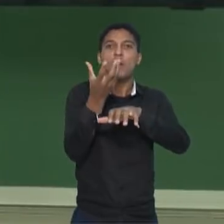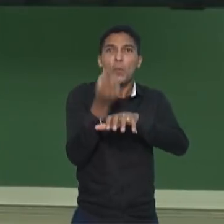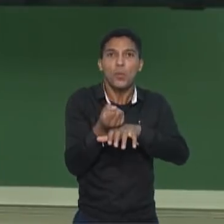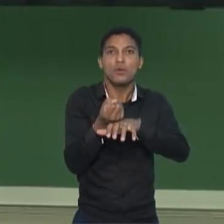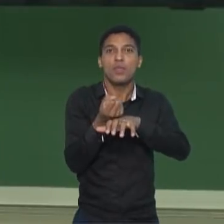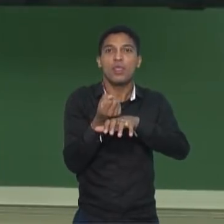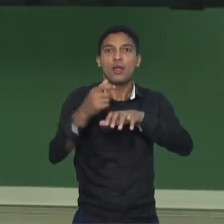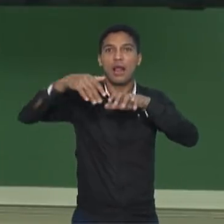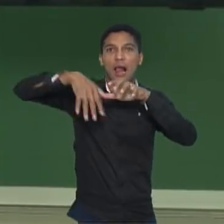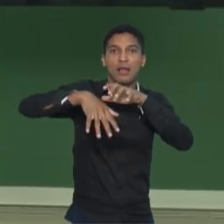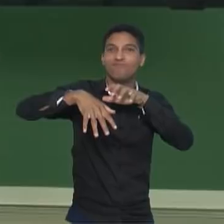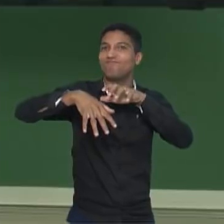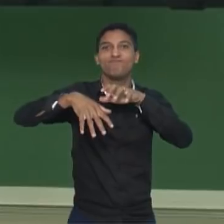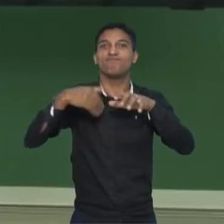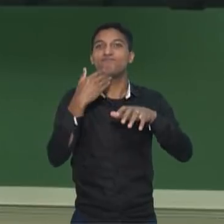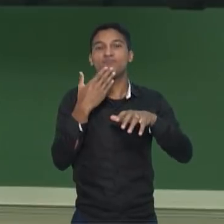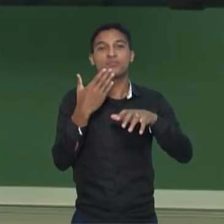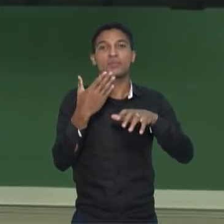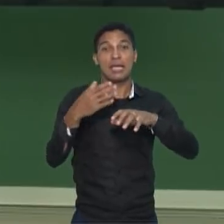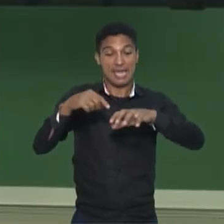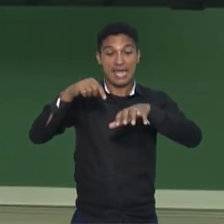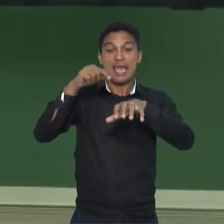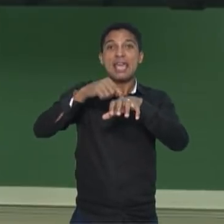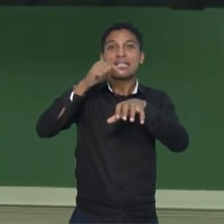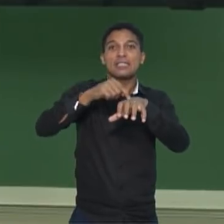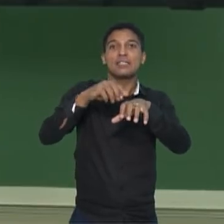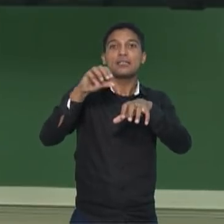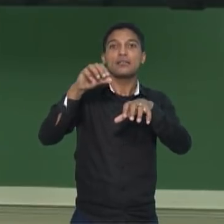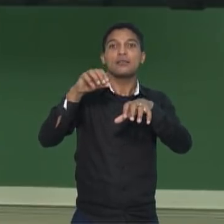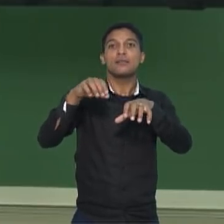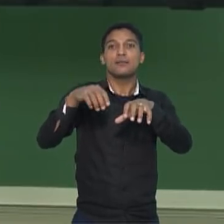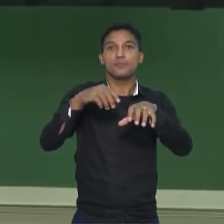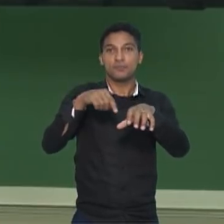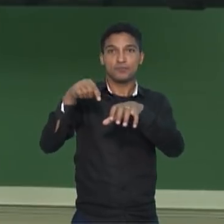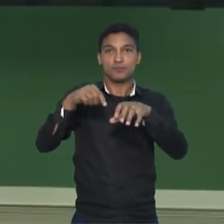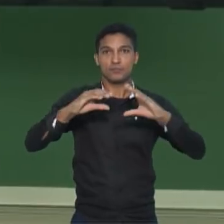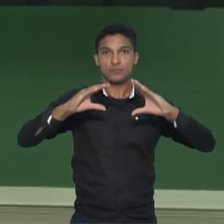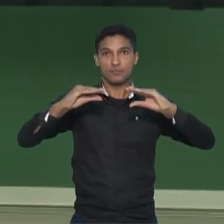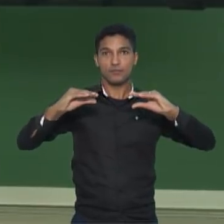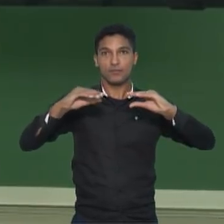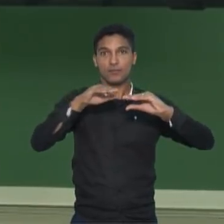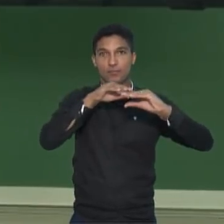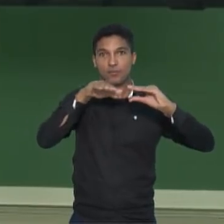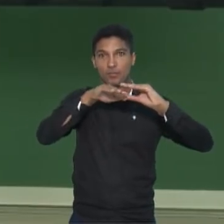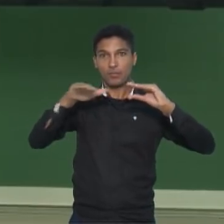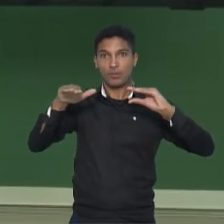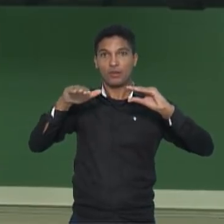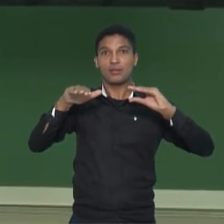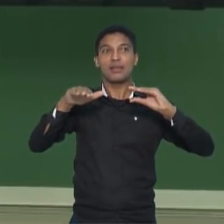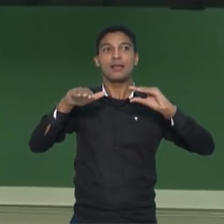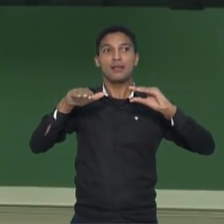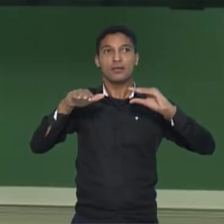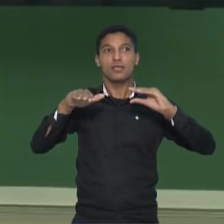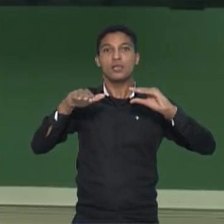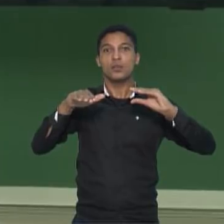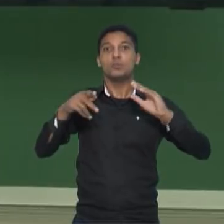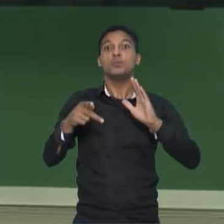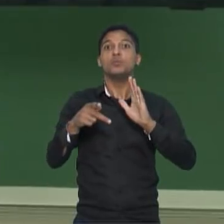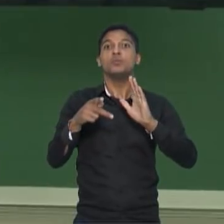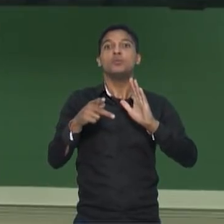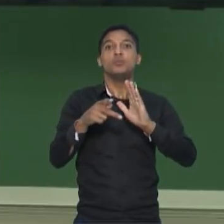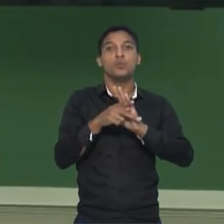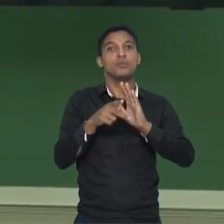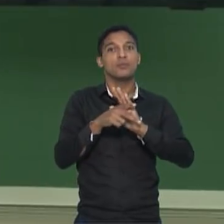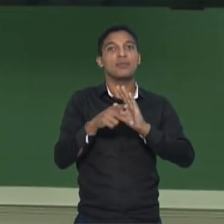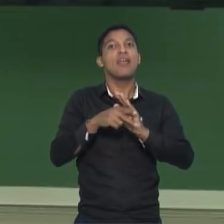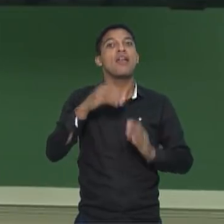pobre em nutrientes. Lembram que água e nutrientes são os dois fatores que permitem a formação das plantas?